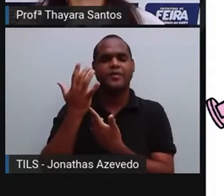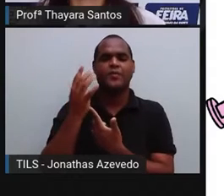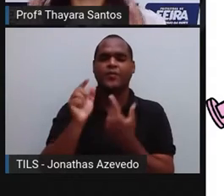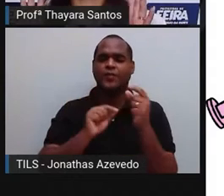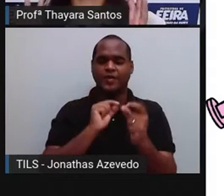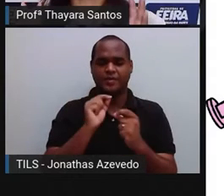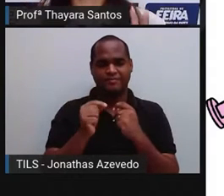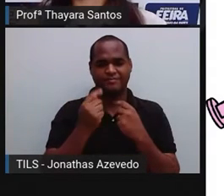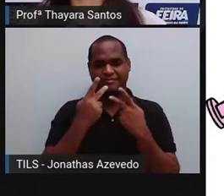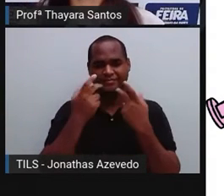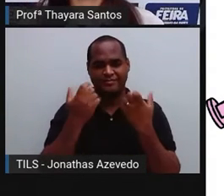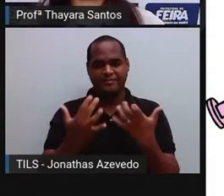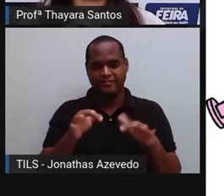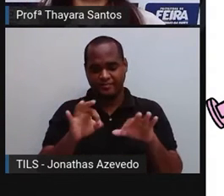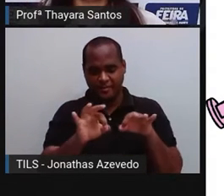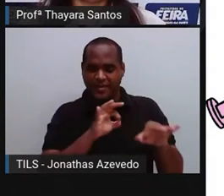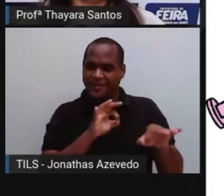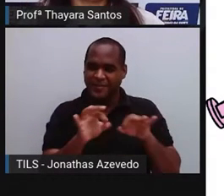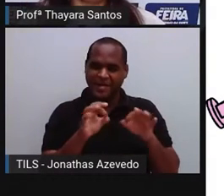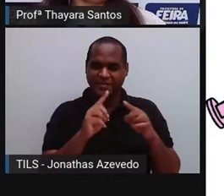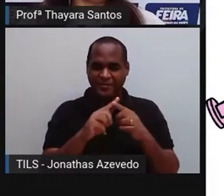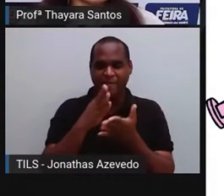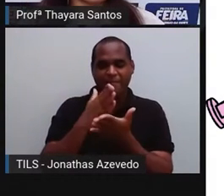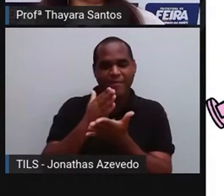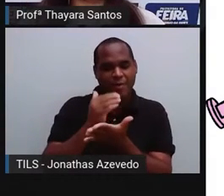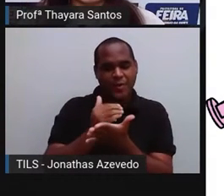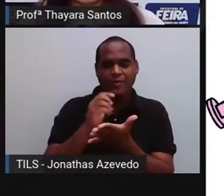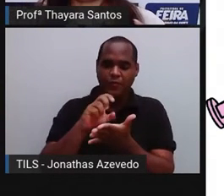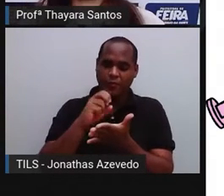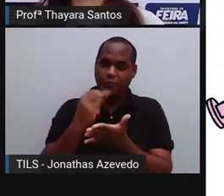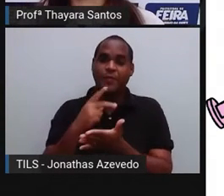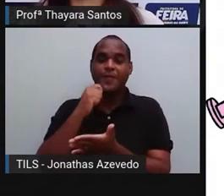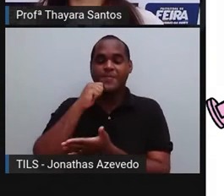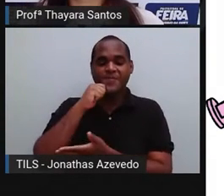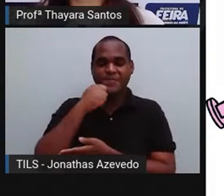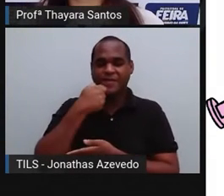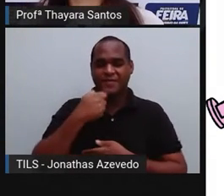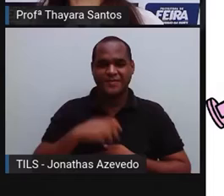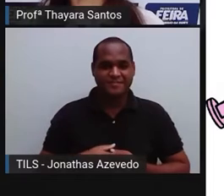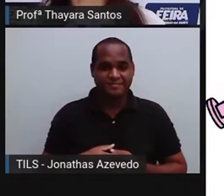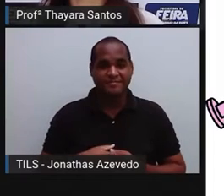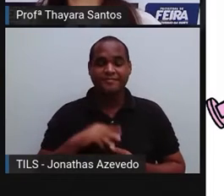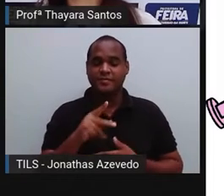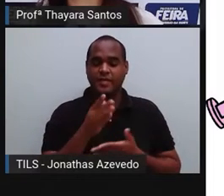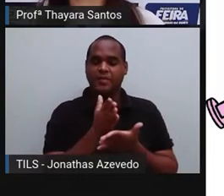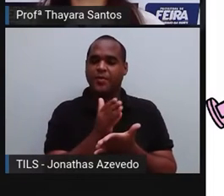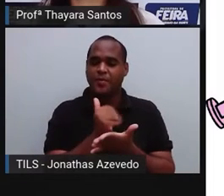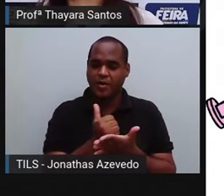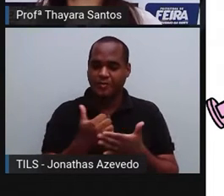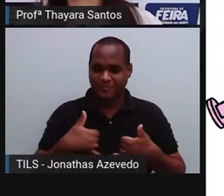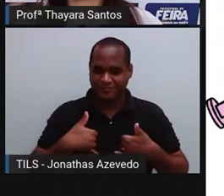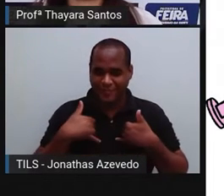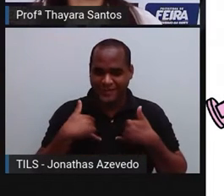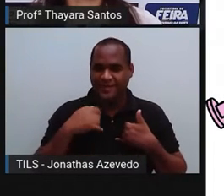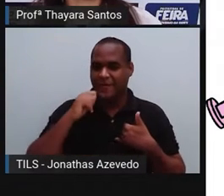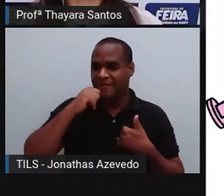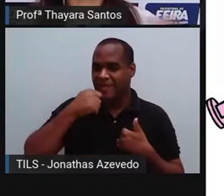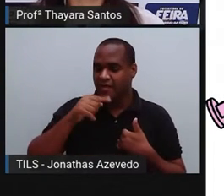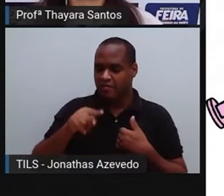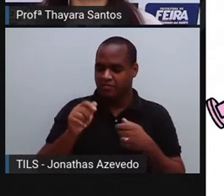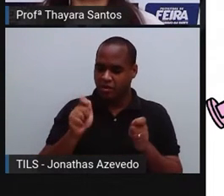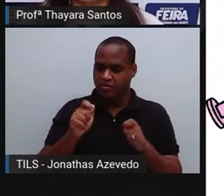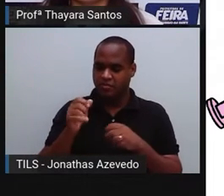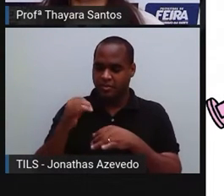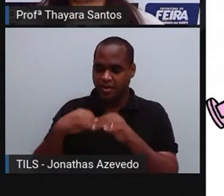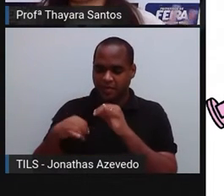de preparando um bolo ou um pão. Para preparar o bolo ou o pão, a gente introduz um fermento ali, pode ser fermento químico